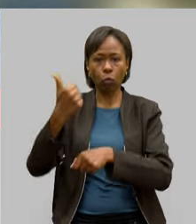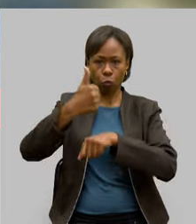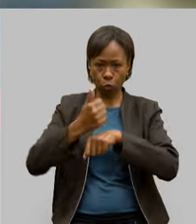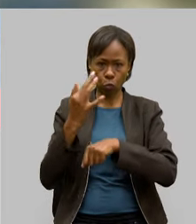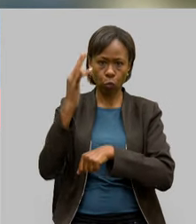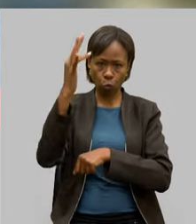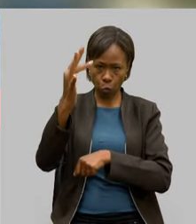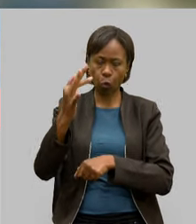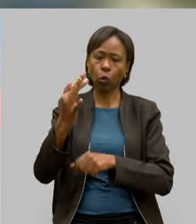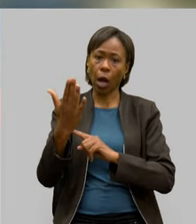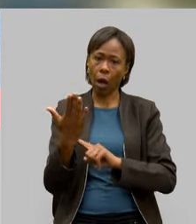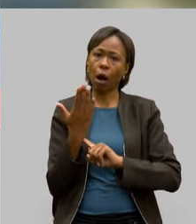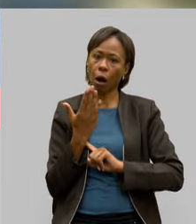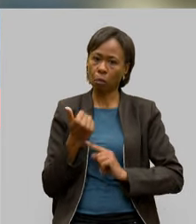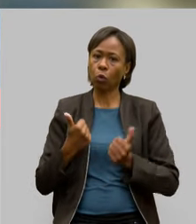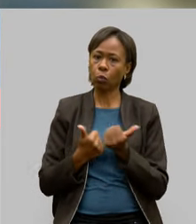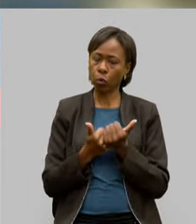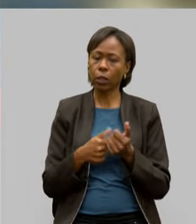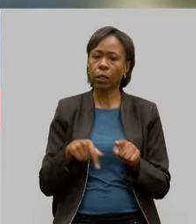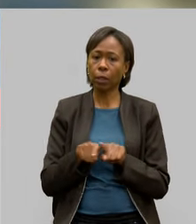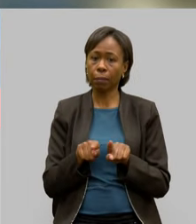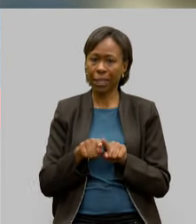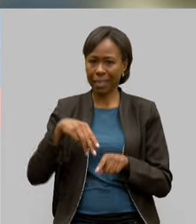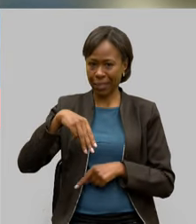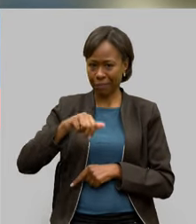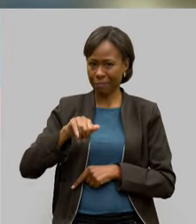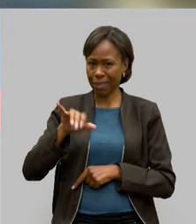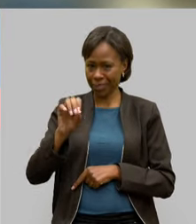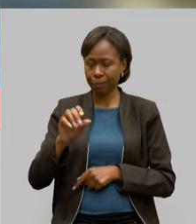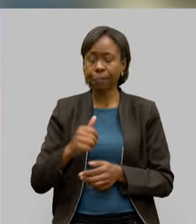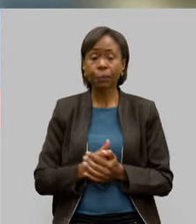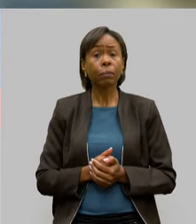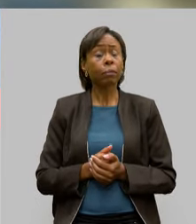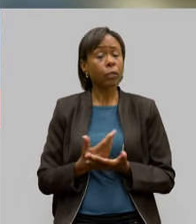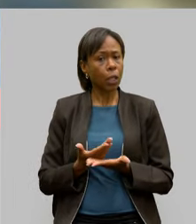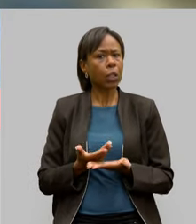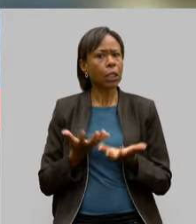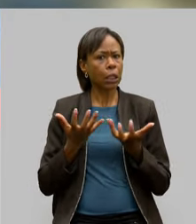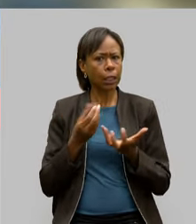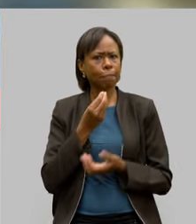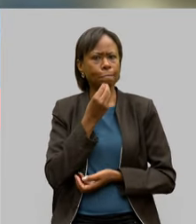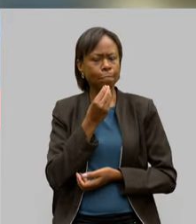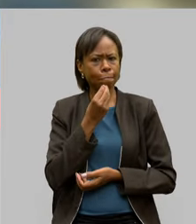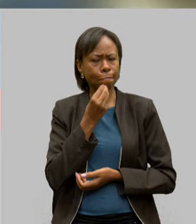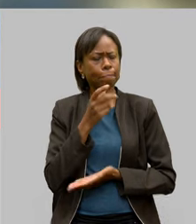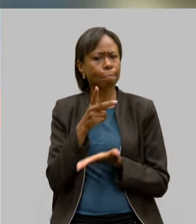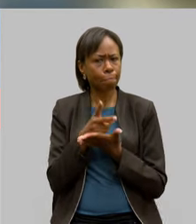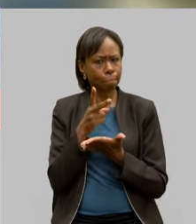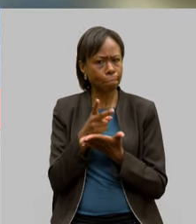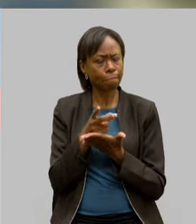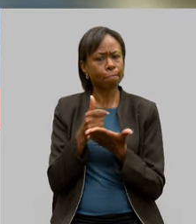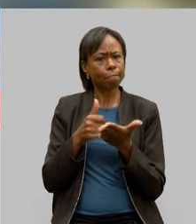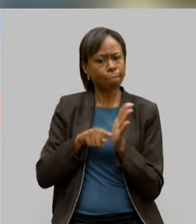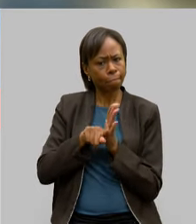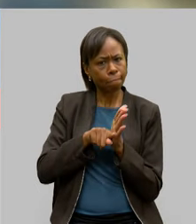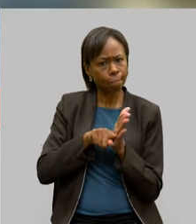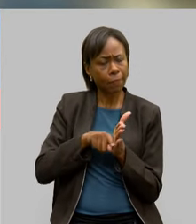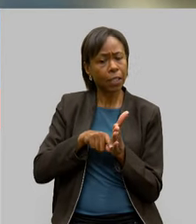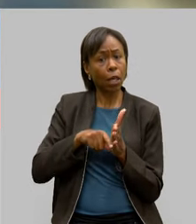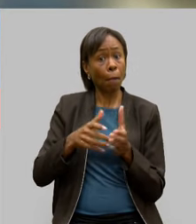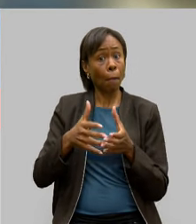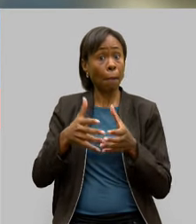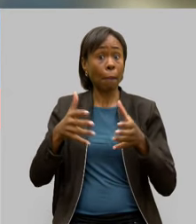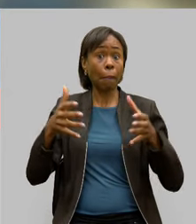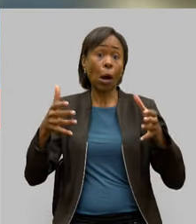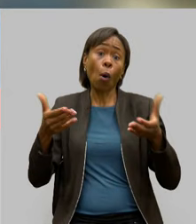né Logo mais em maio então nós temos todas perspectivas para continuar nossas pesquisas e ampliá-las ou a dificuldade Nossa